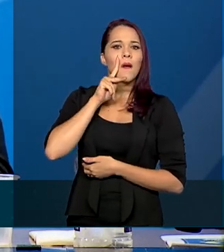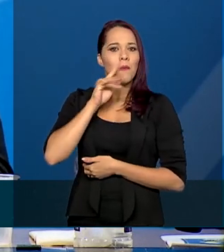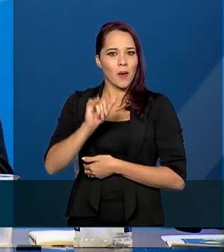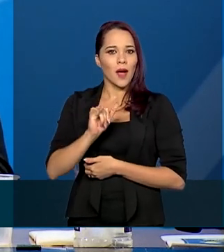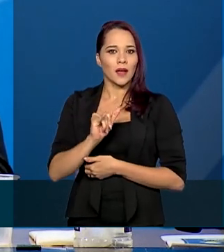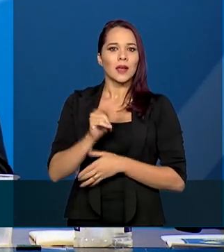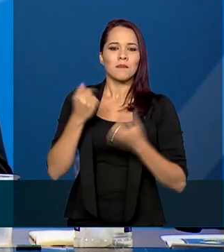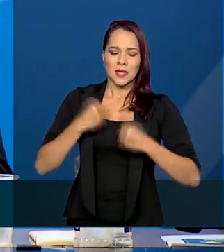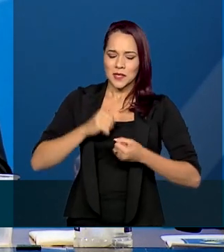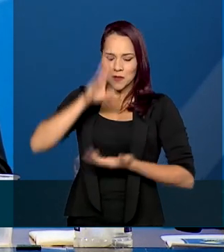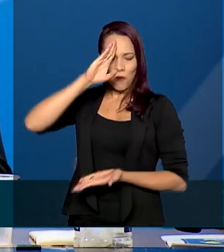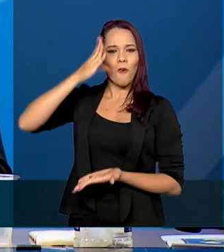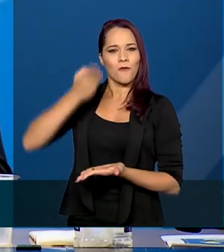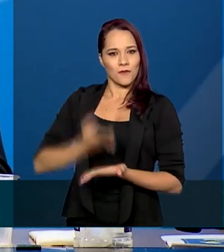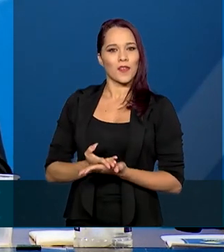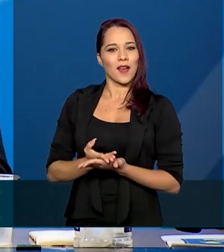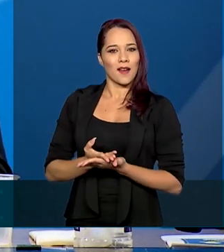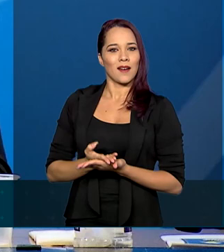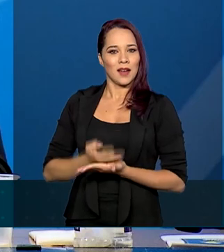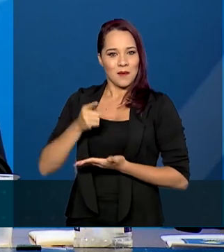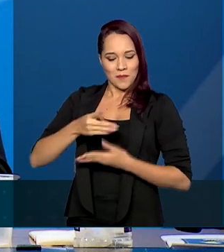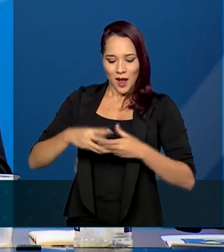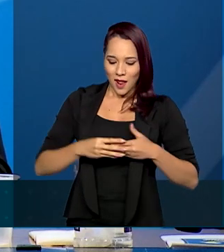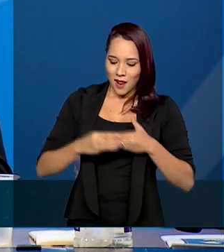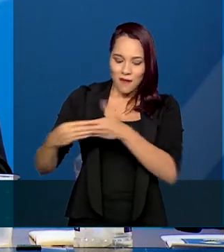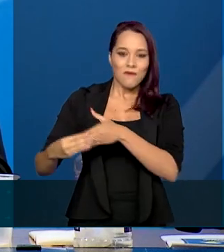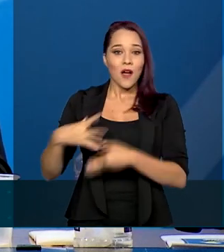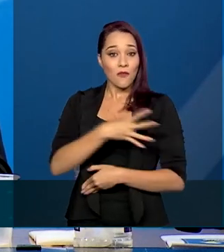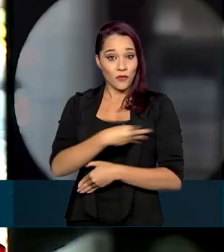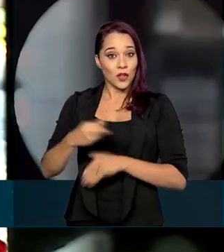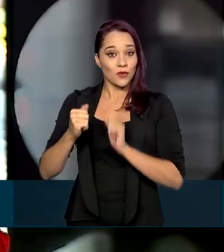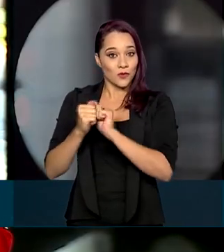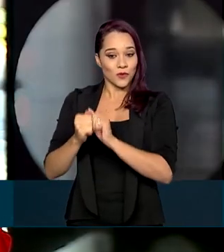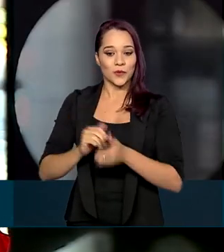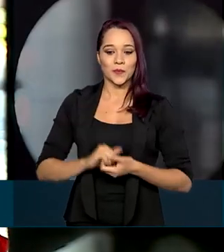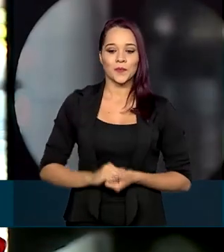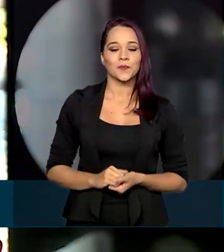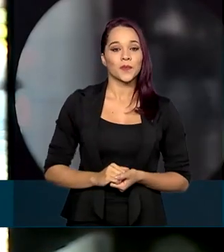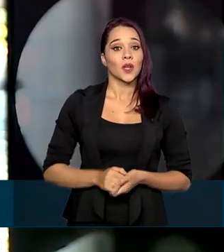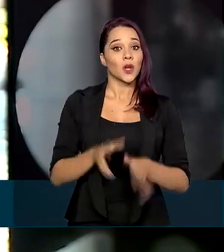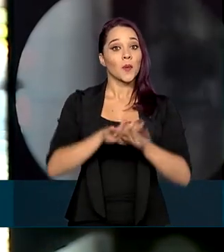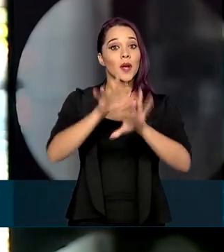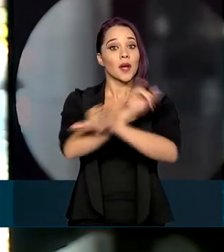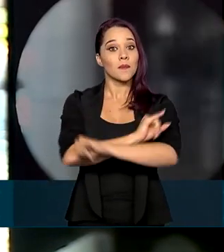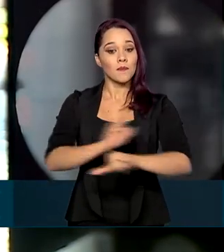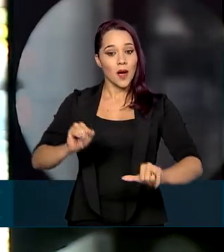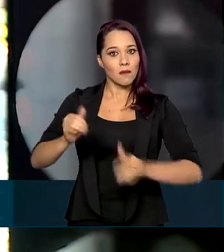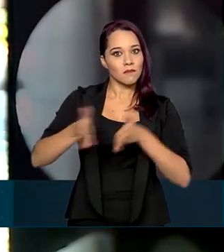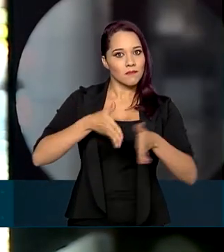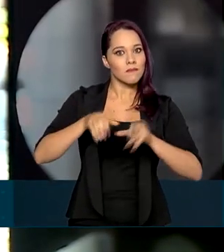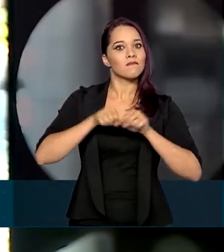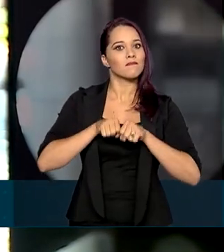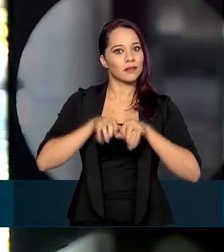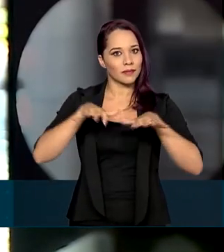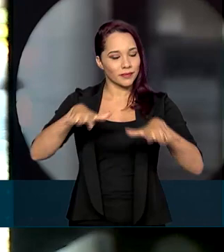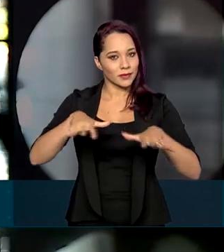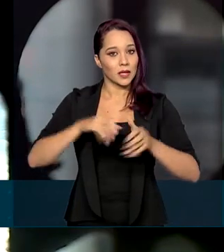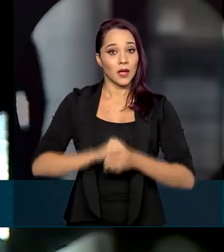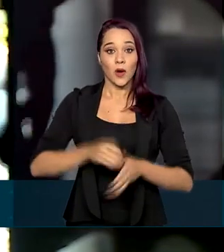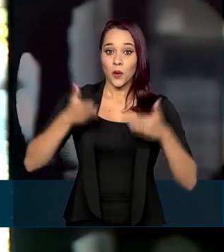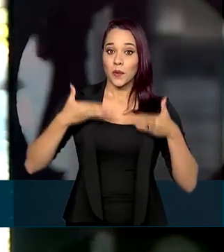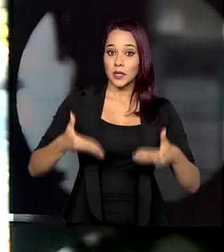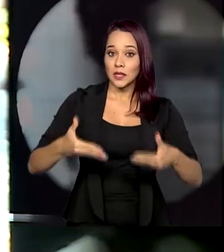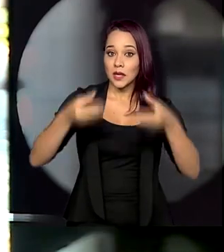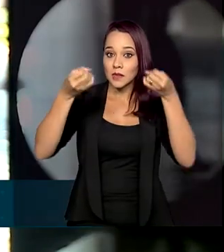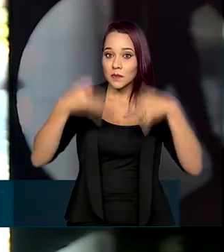têm que ter confiança para levar o seu filho para tomar a vacina. Como a campanha ocorre em meio à pandemia, o Ministério